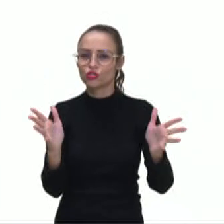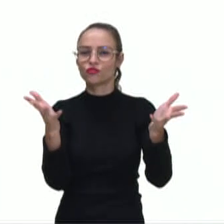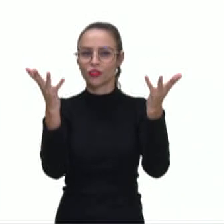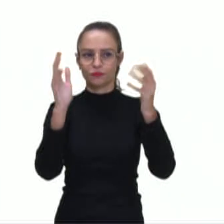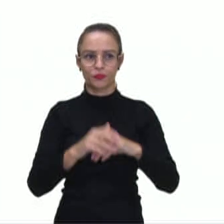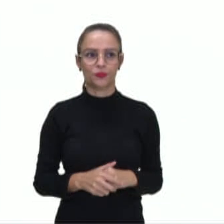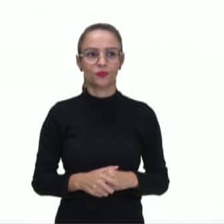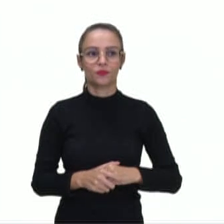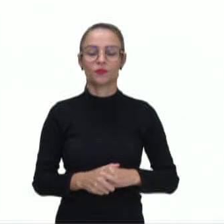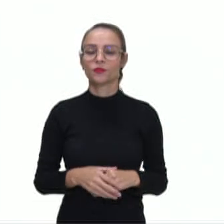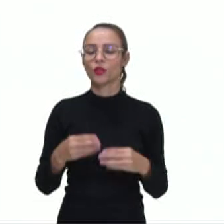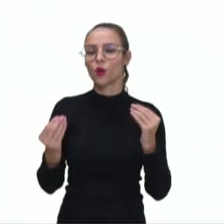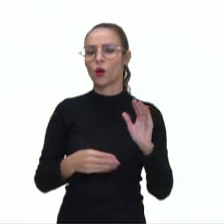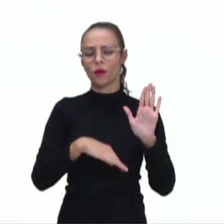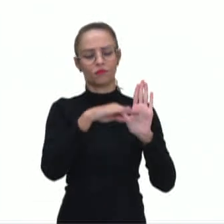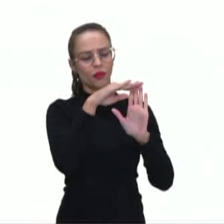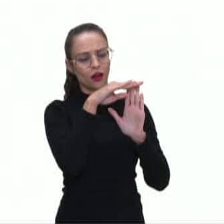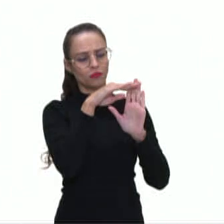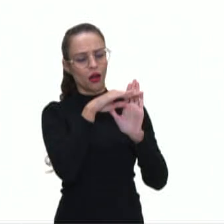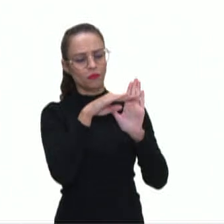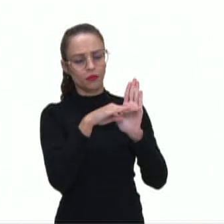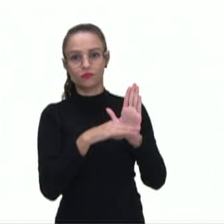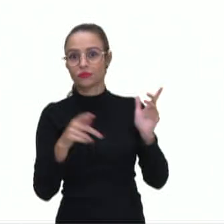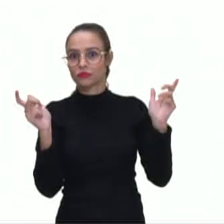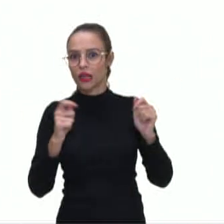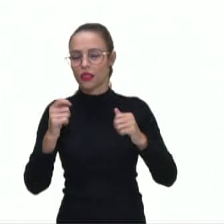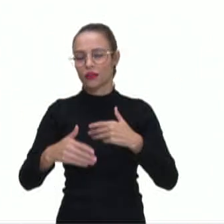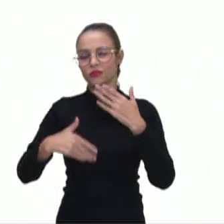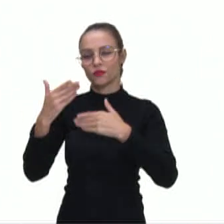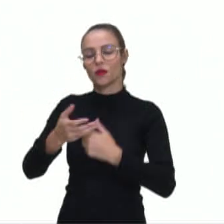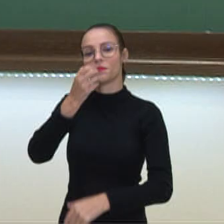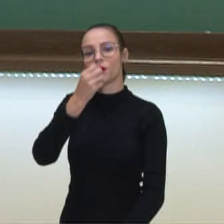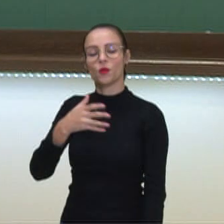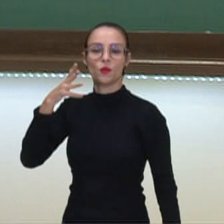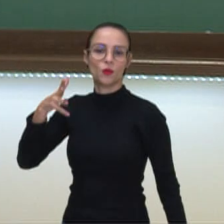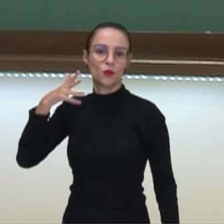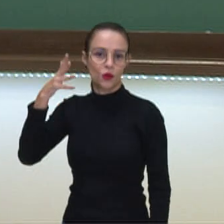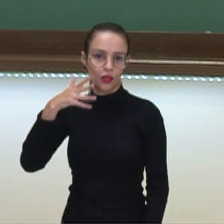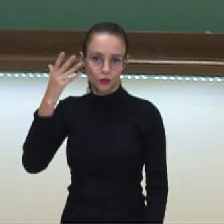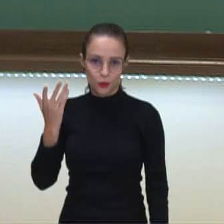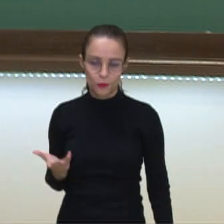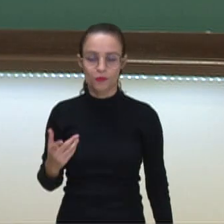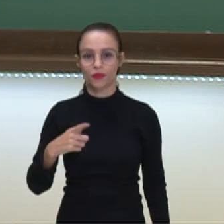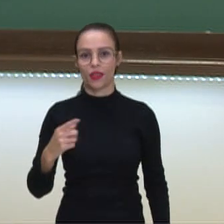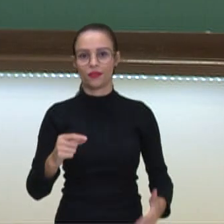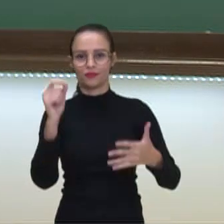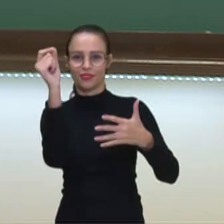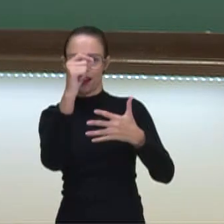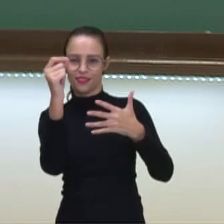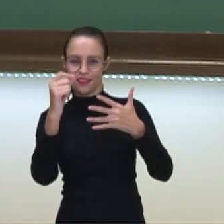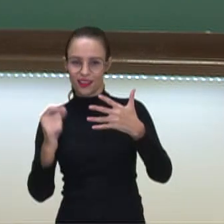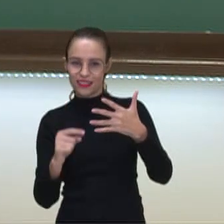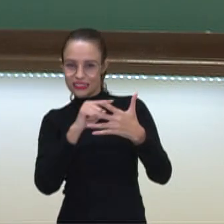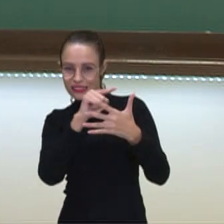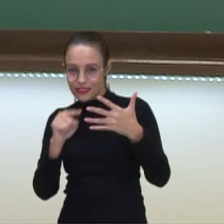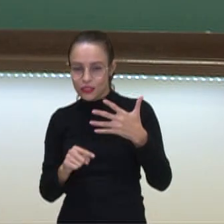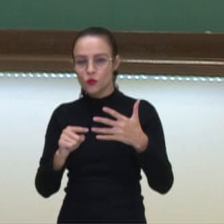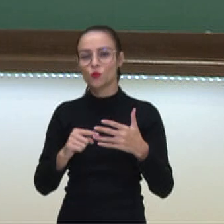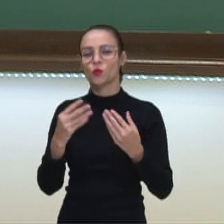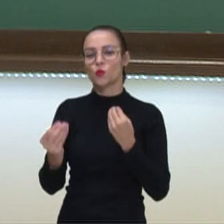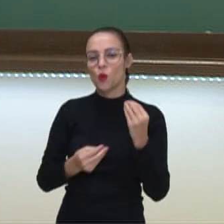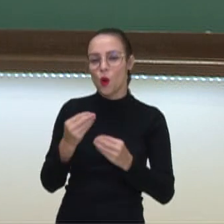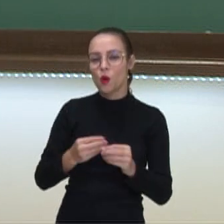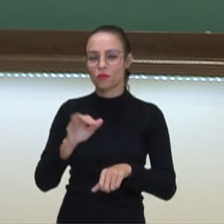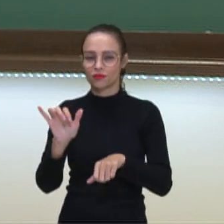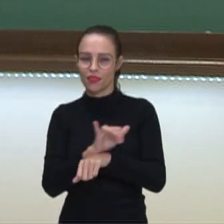ó, alguns passos para desenvolver uma boa oratória. Nós tivemos aquelas 5 técnicas, né? A quem diz,